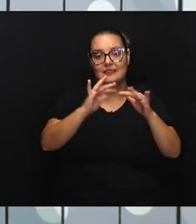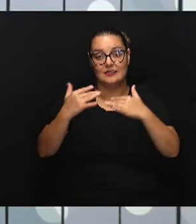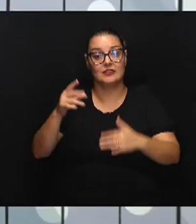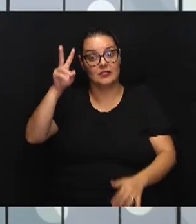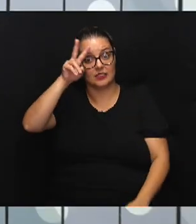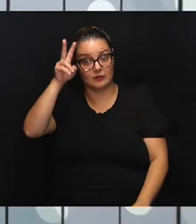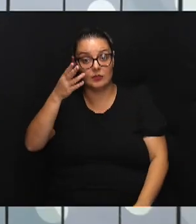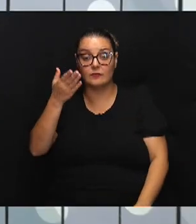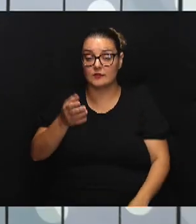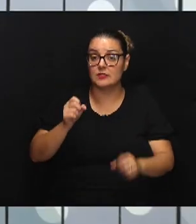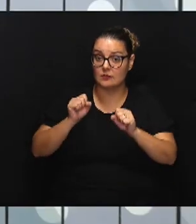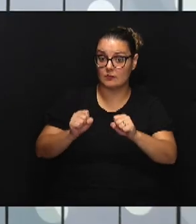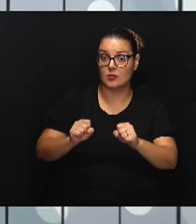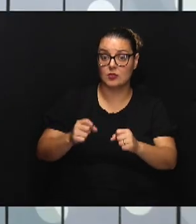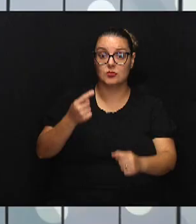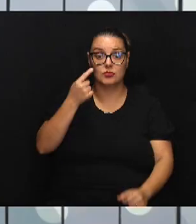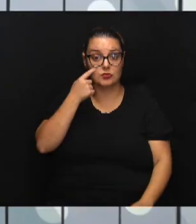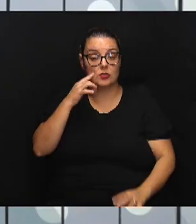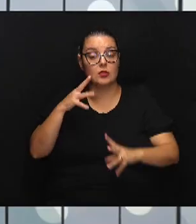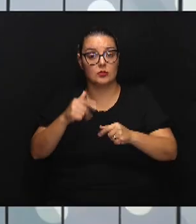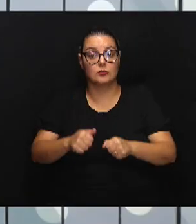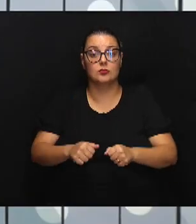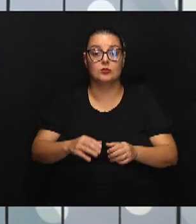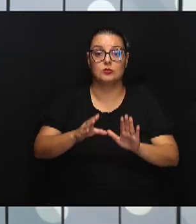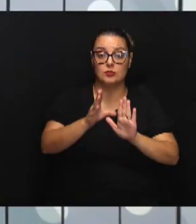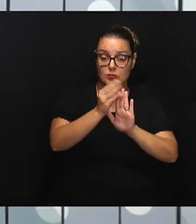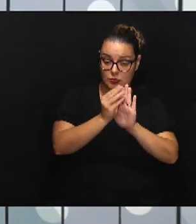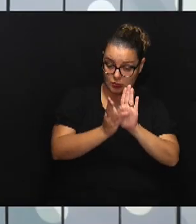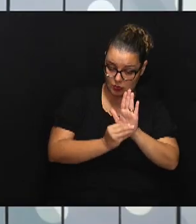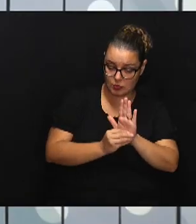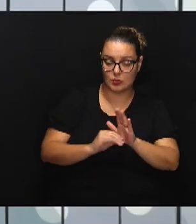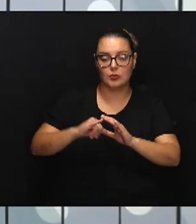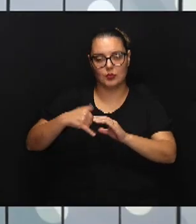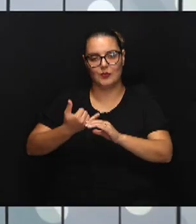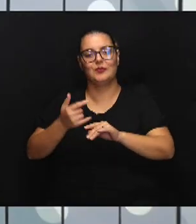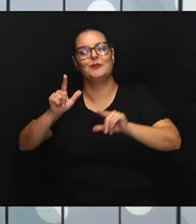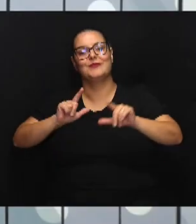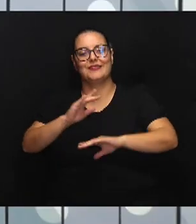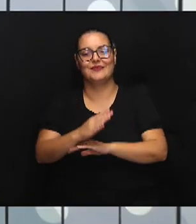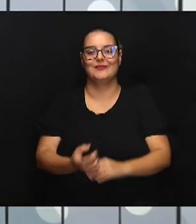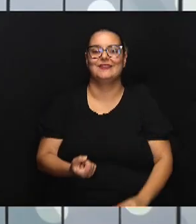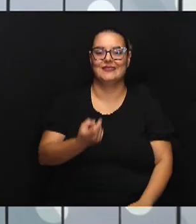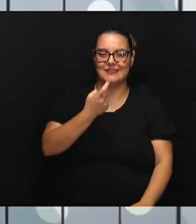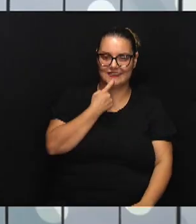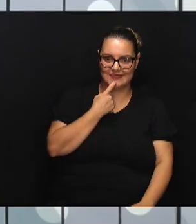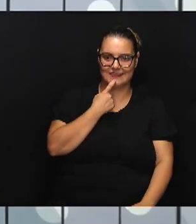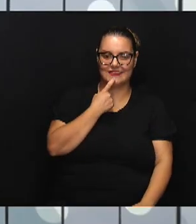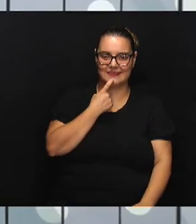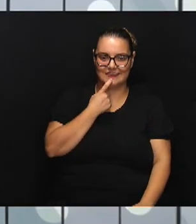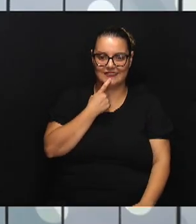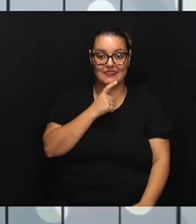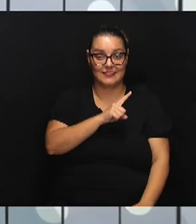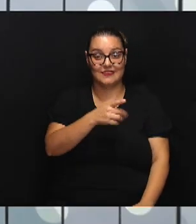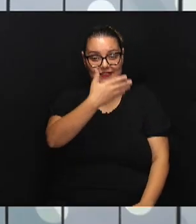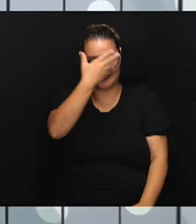Lembrando que você pode conferir todos os conteúdos no YouTube da TV Câmara Campinas. E